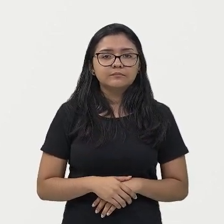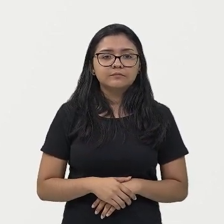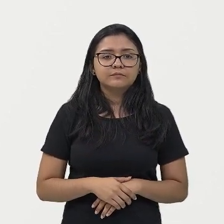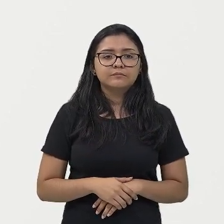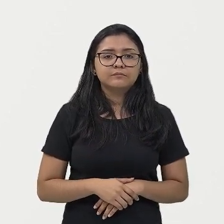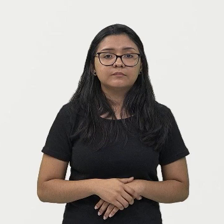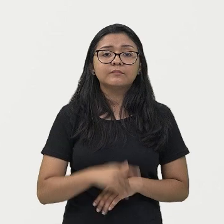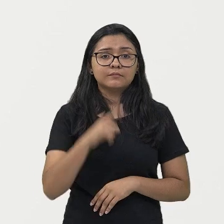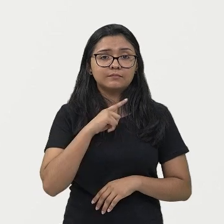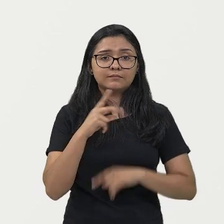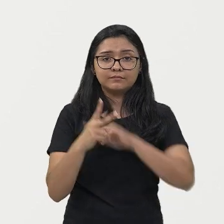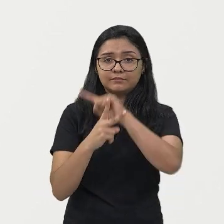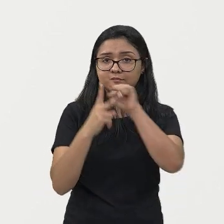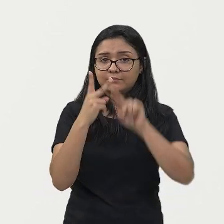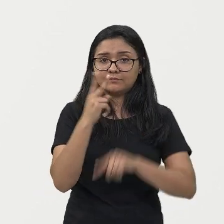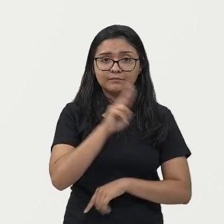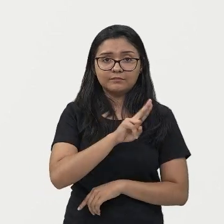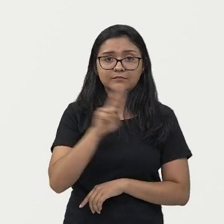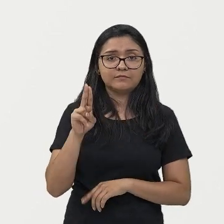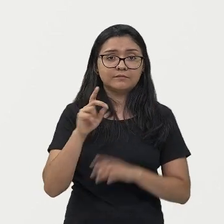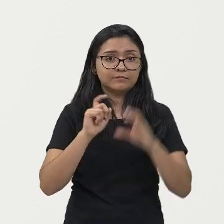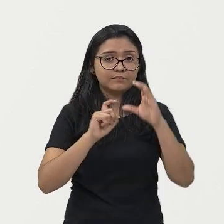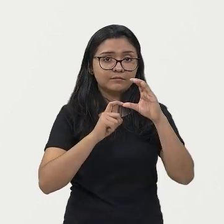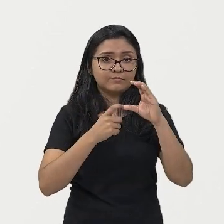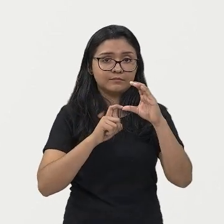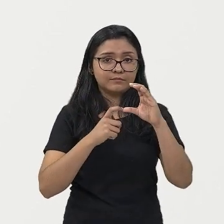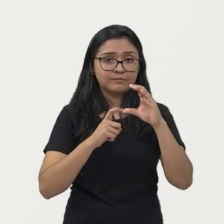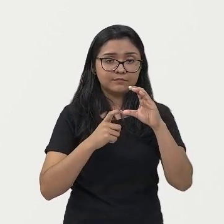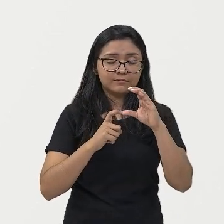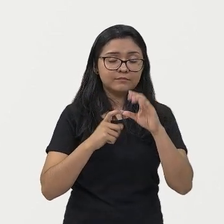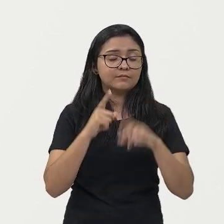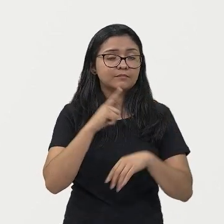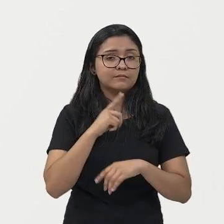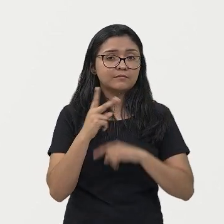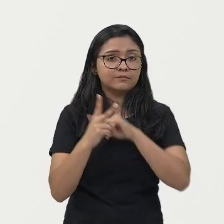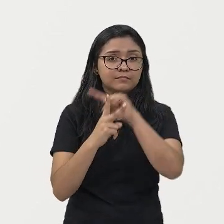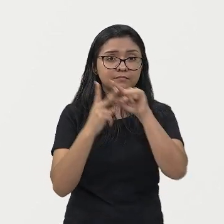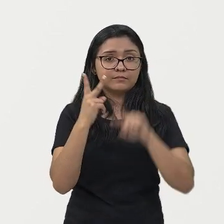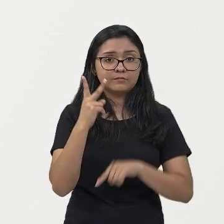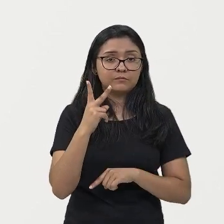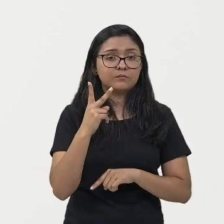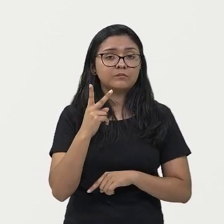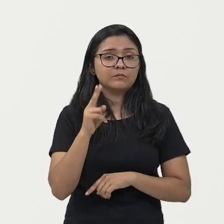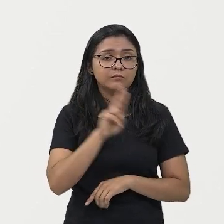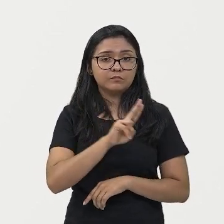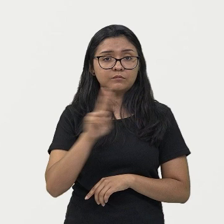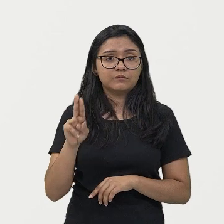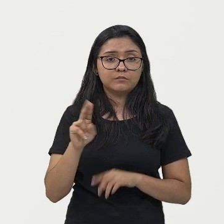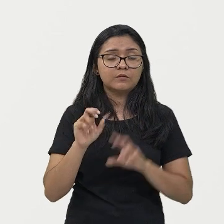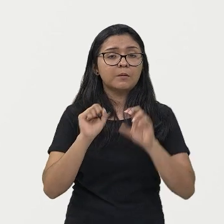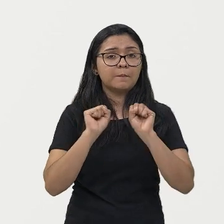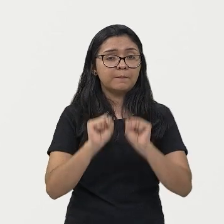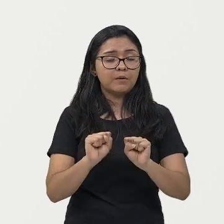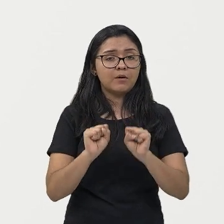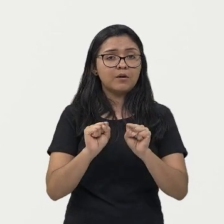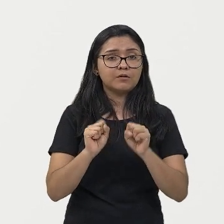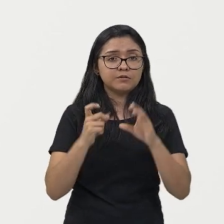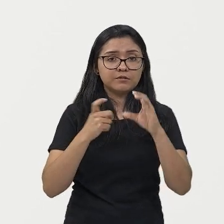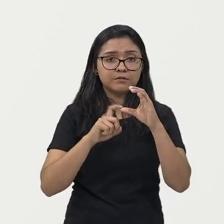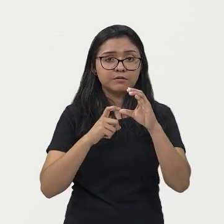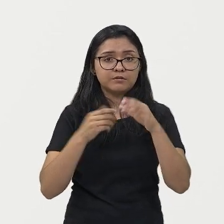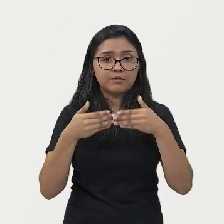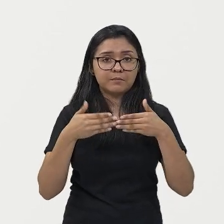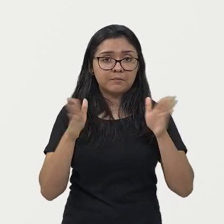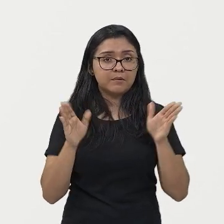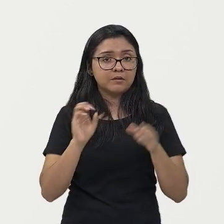dois nomes, né? A cadeia carbônica, ela tem dois nomes, não esqueça, pode ser aberta ou